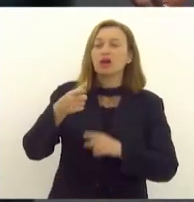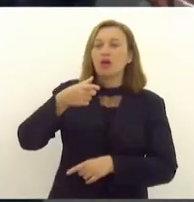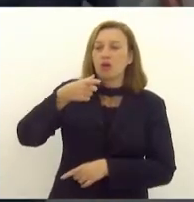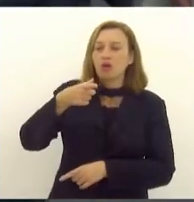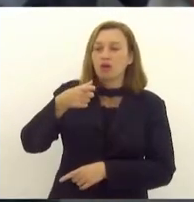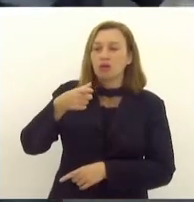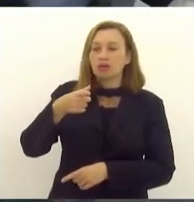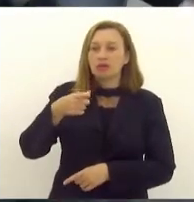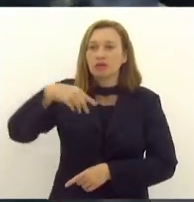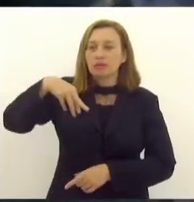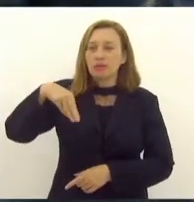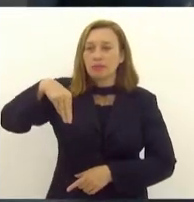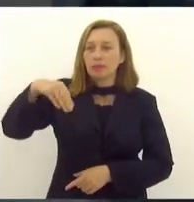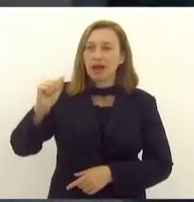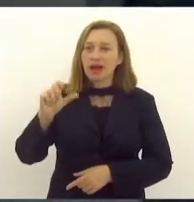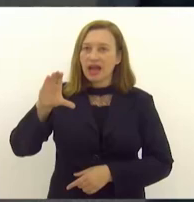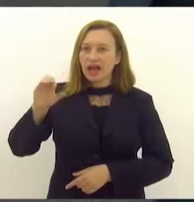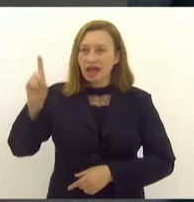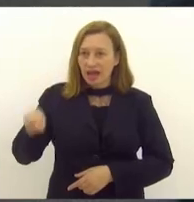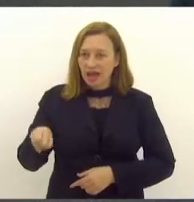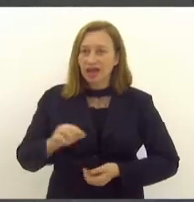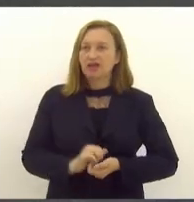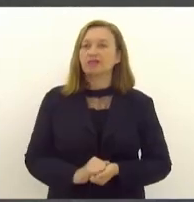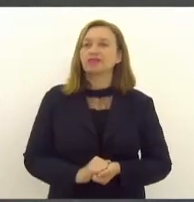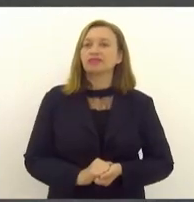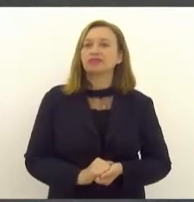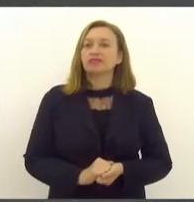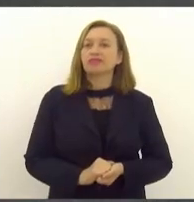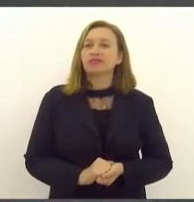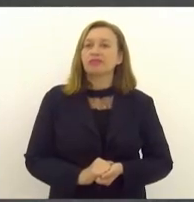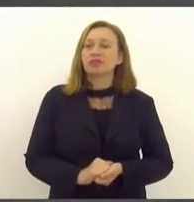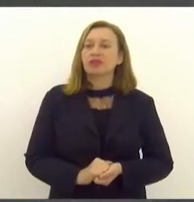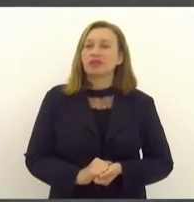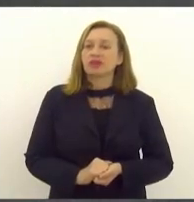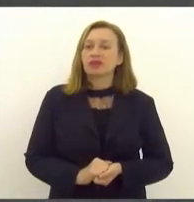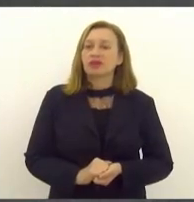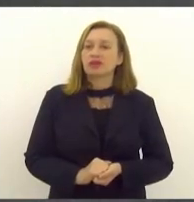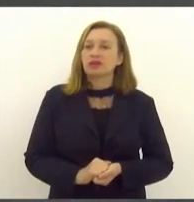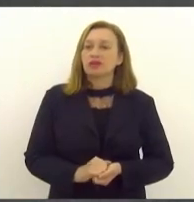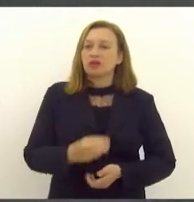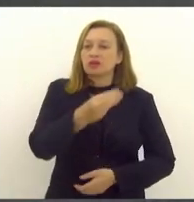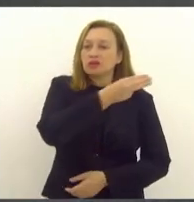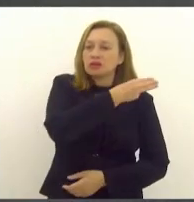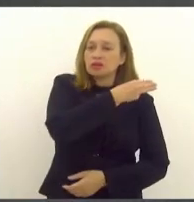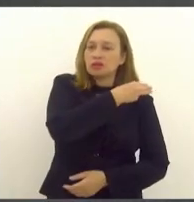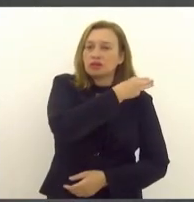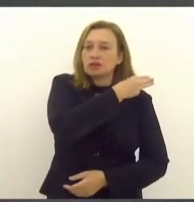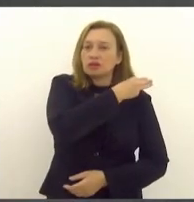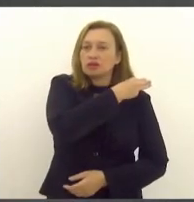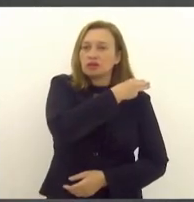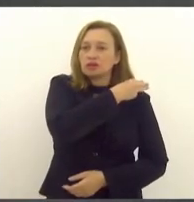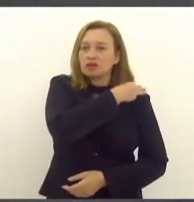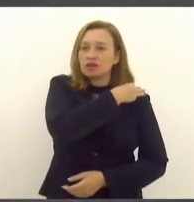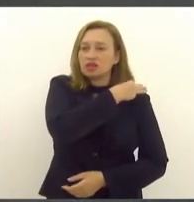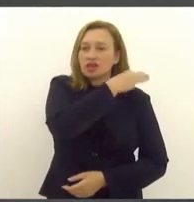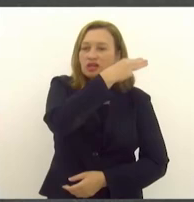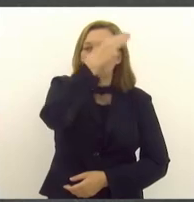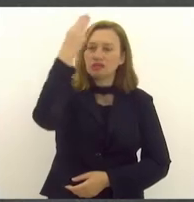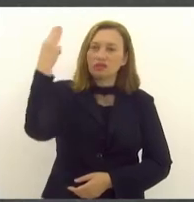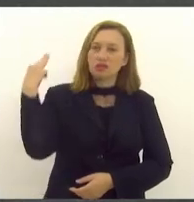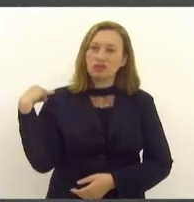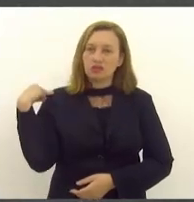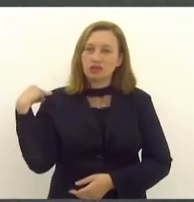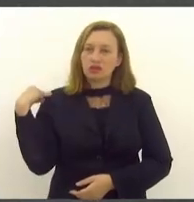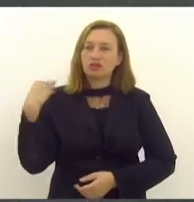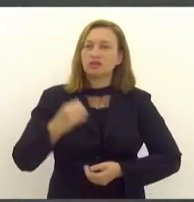no distrito de Córrego do Ouro Aonde a Padroeira daquele distrito é Nossa Senhora das Neves e que